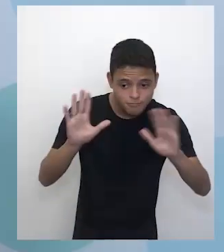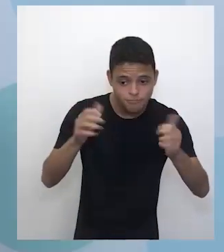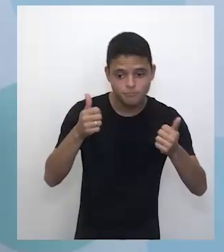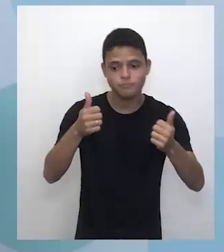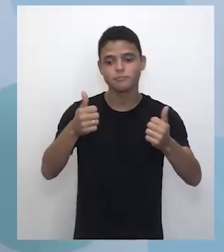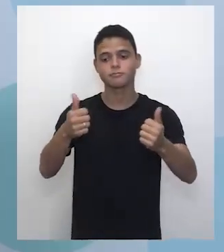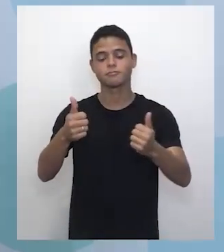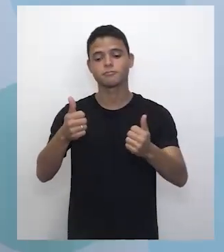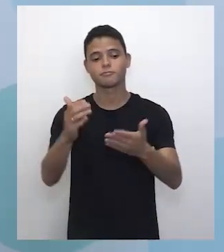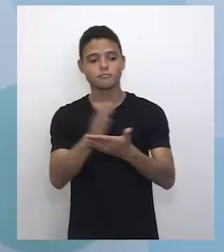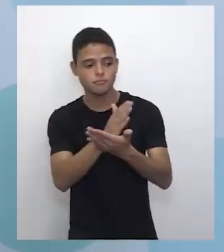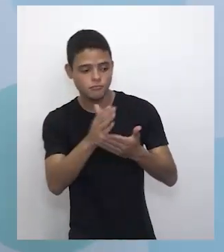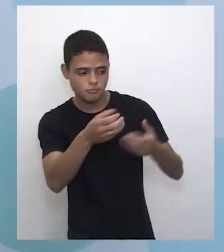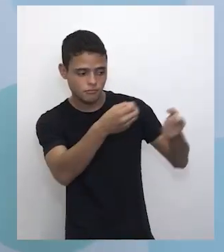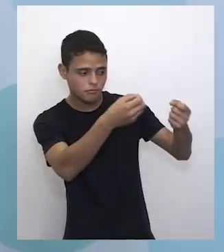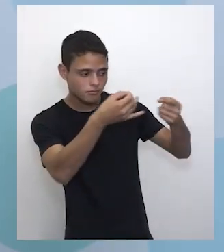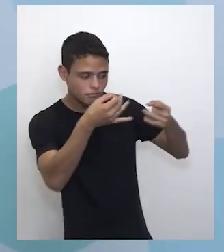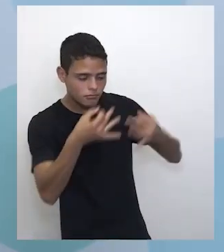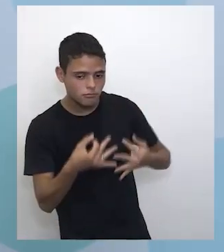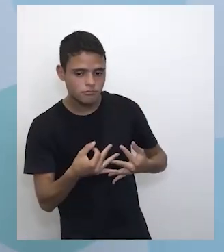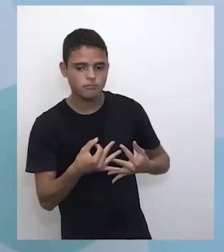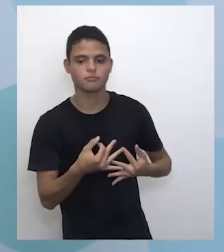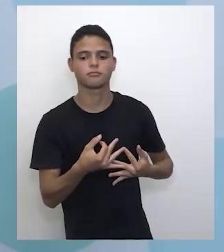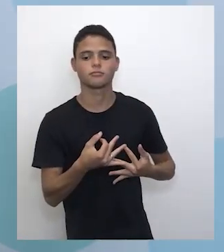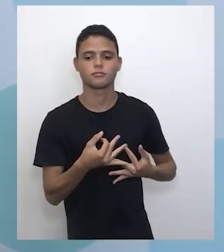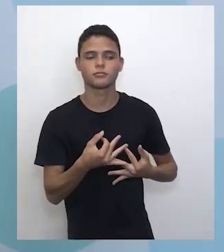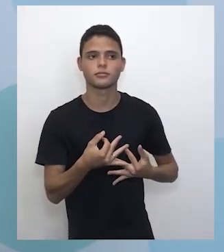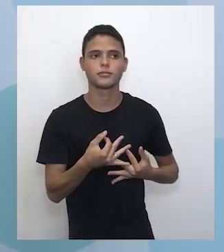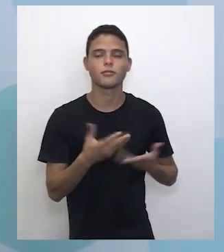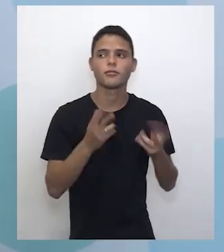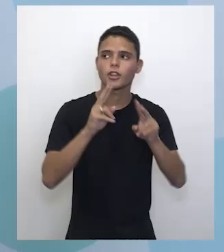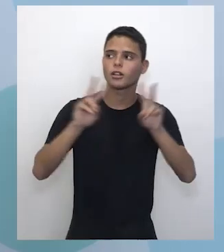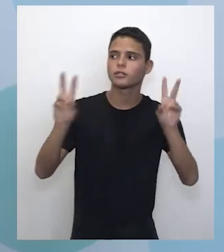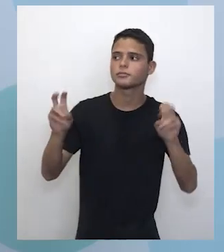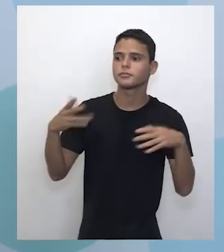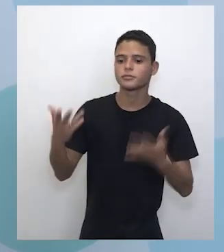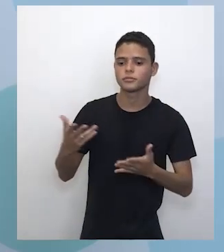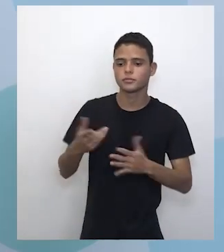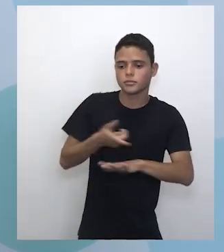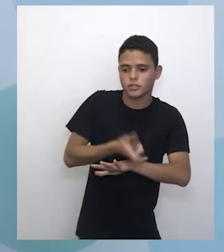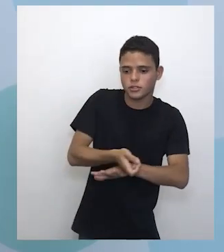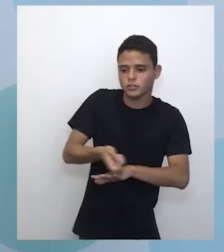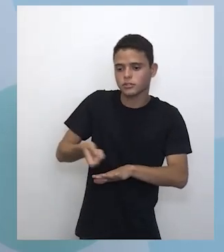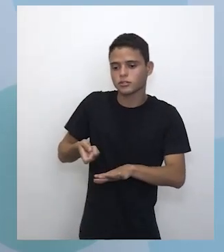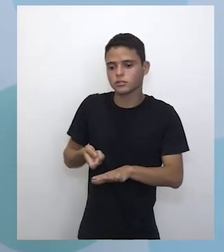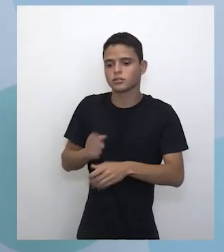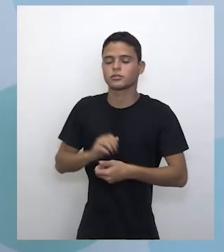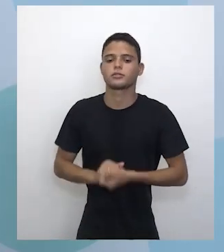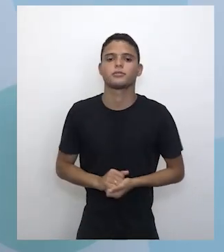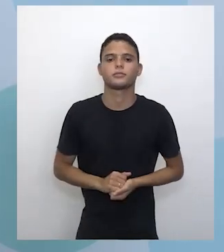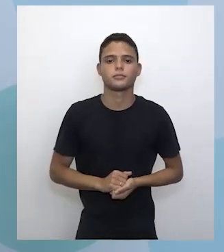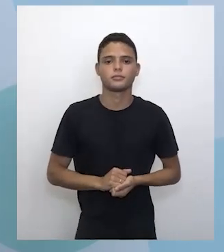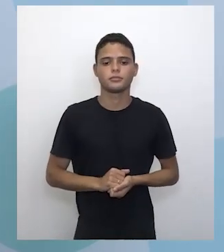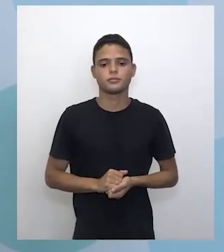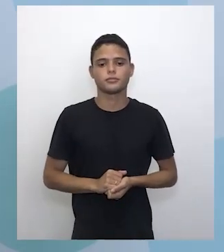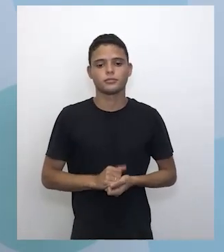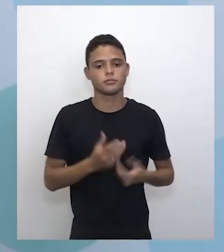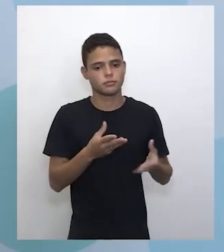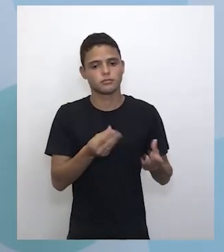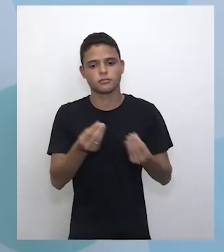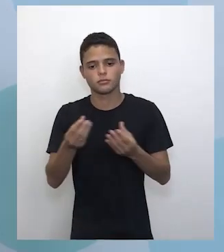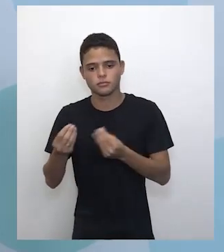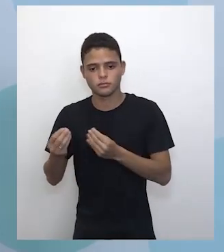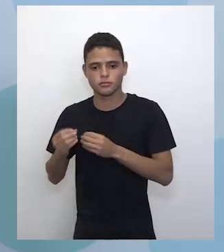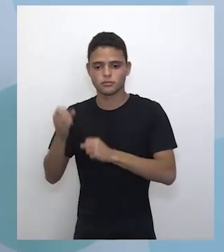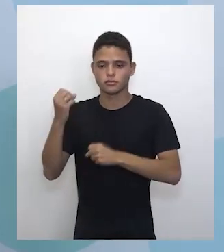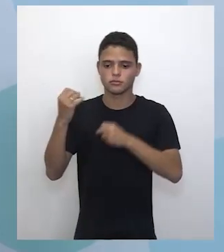Então, o pessoal falando sobre, deixa eu ver aqui, o pessoal falando sobre fake news, o pessoal bastante comentando bastante